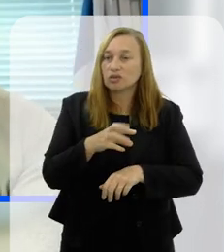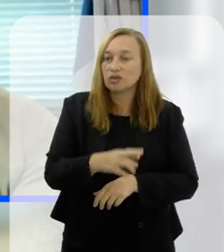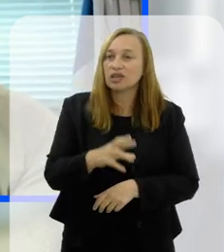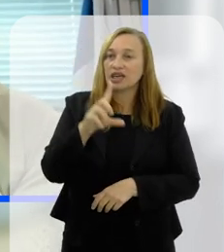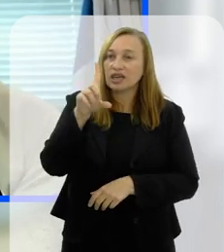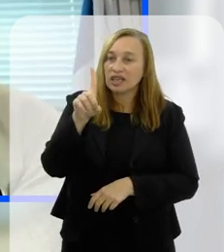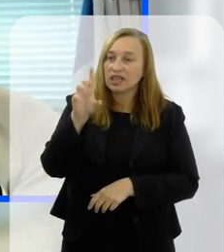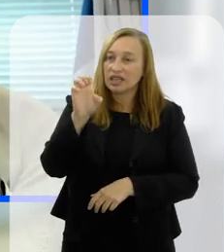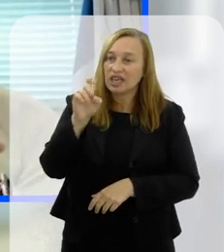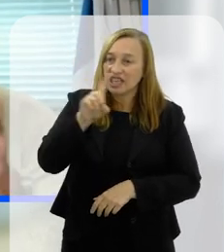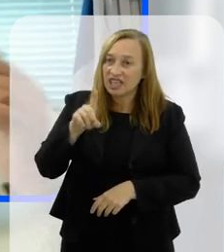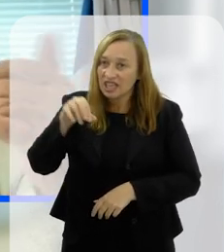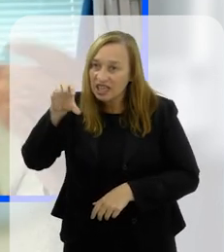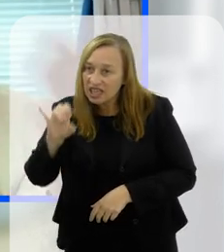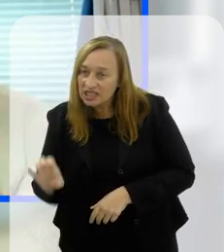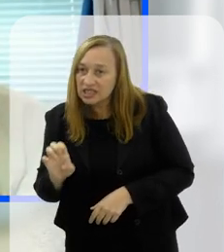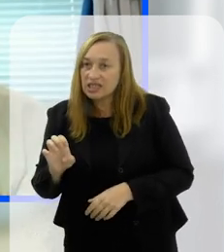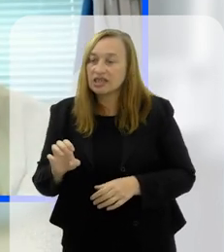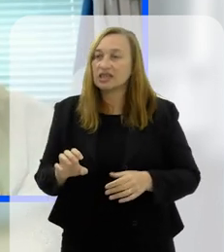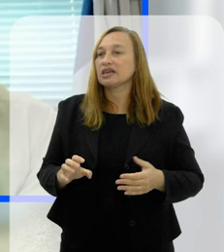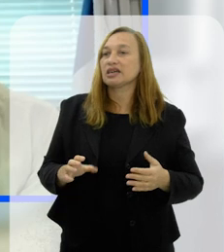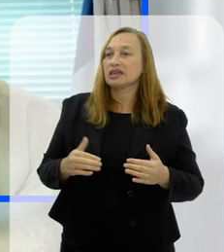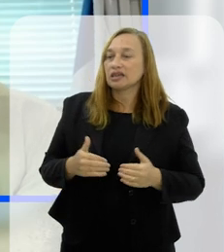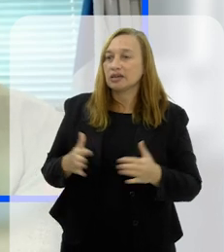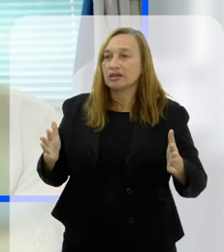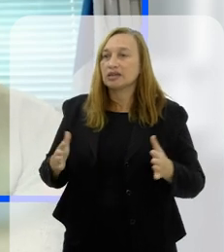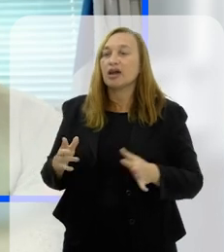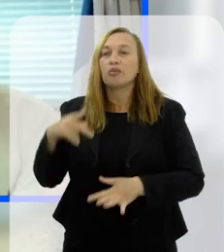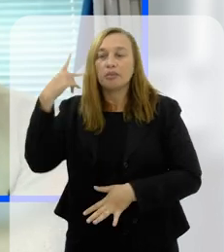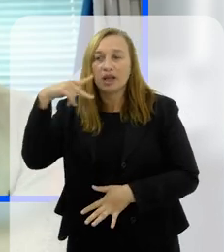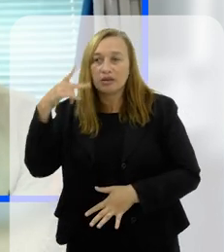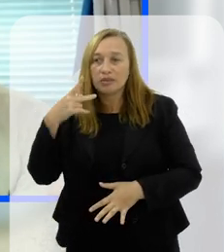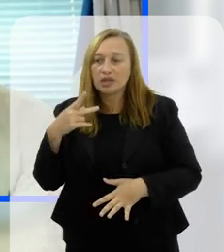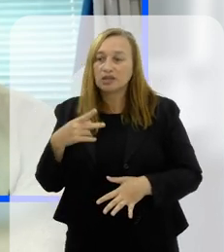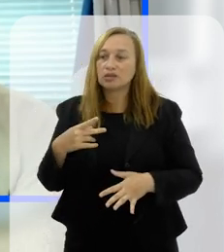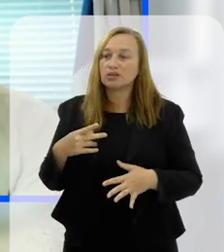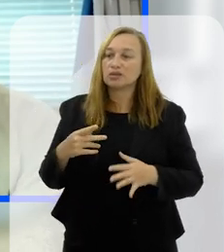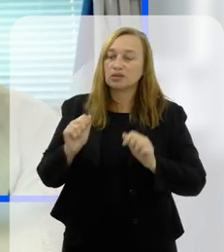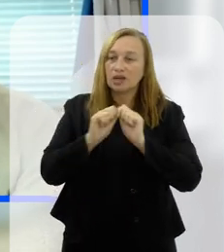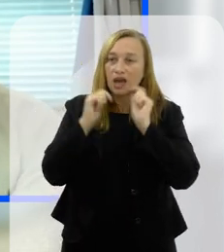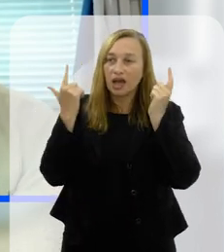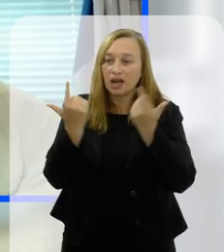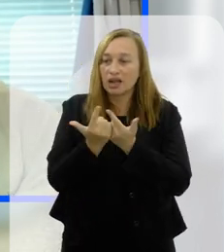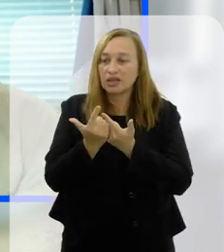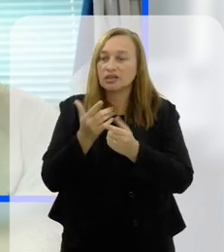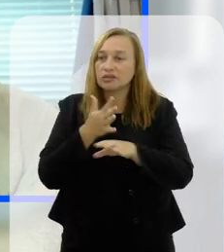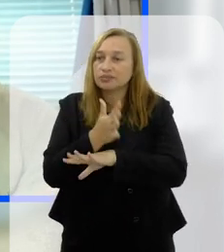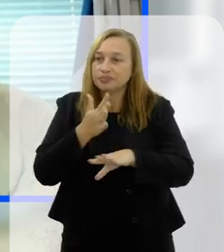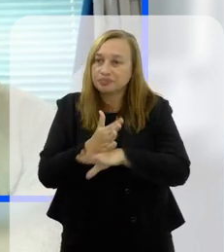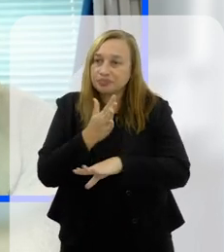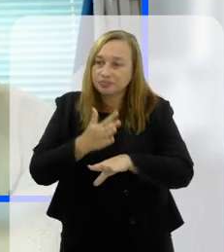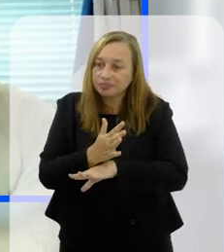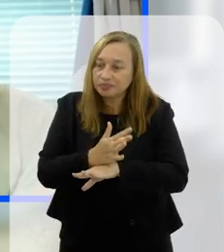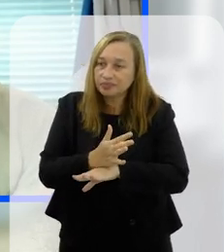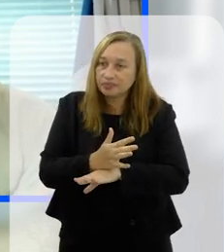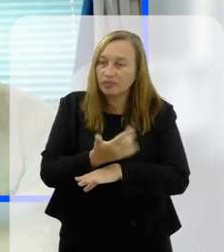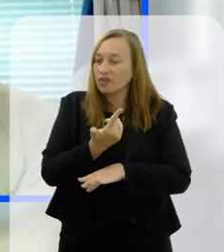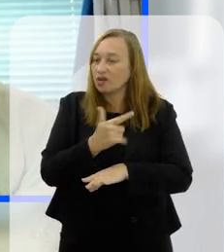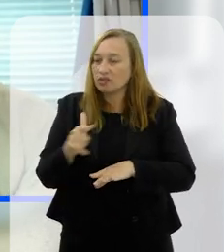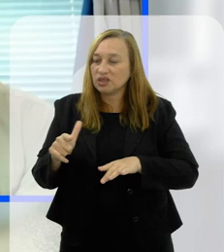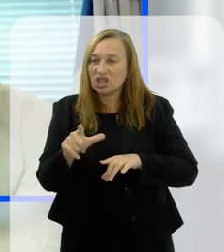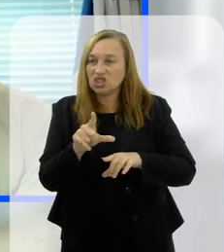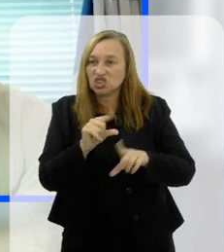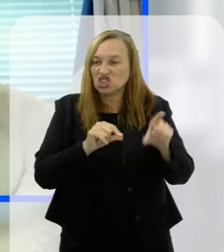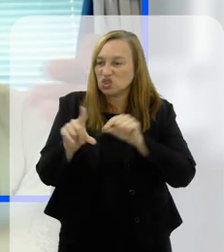Denise também por tudo por abrir essa porta ende e deixar o Parlamento participar como o senhor falou não